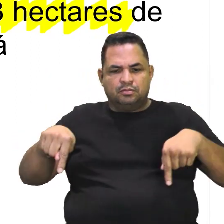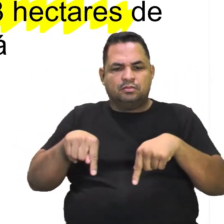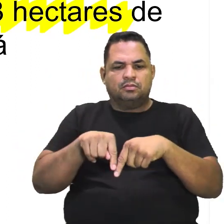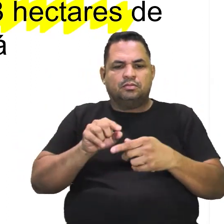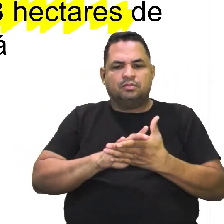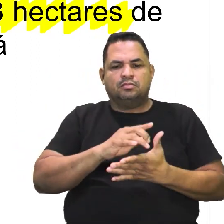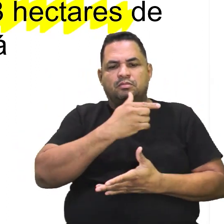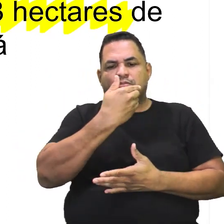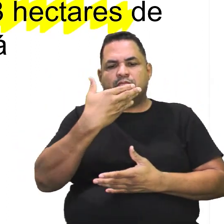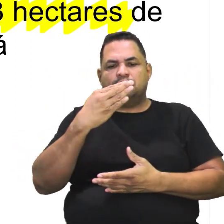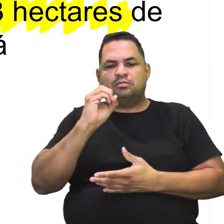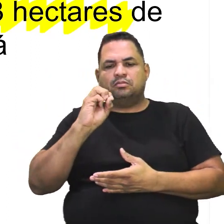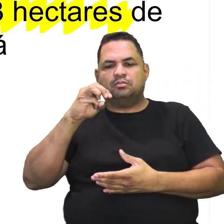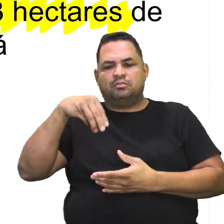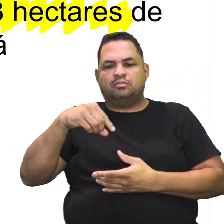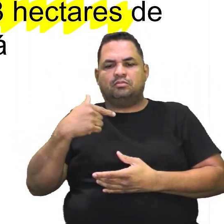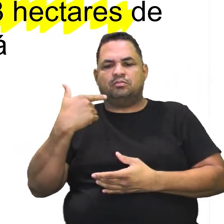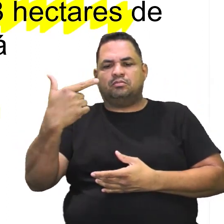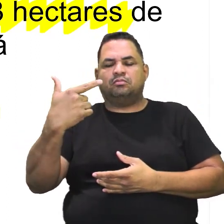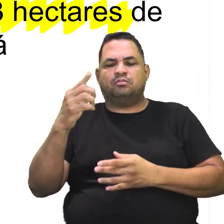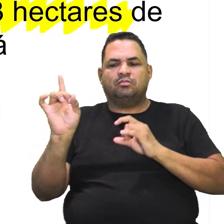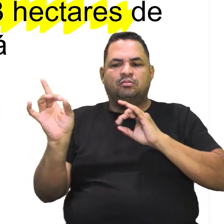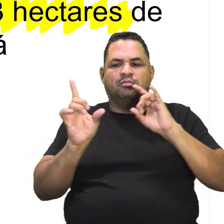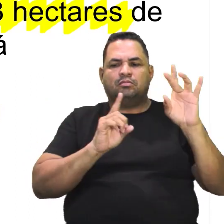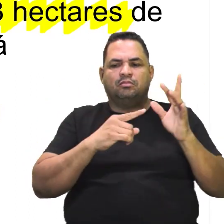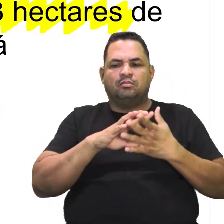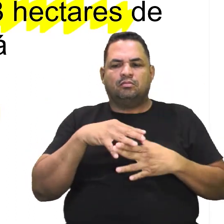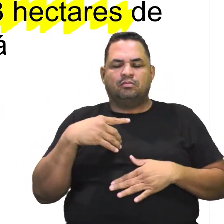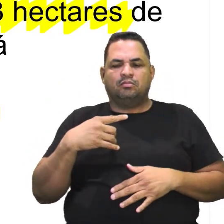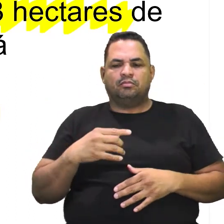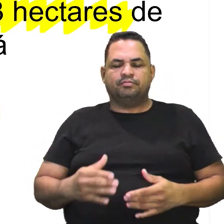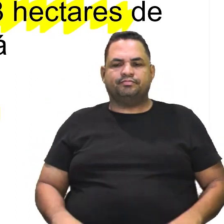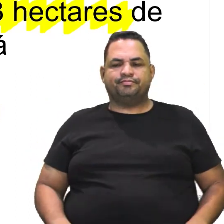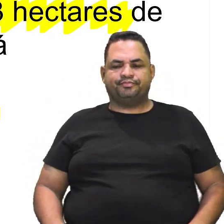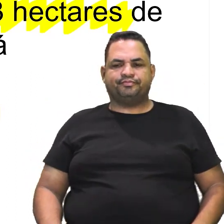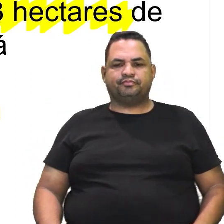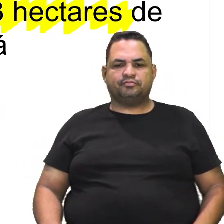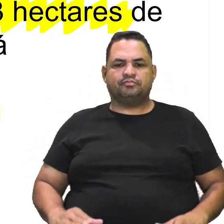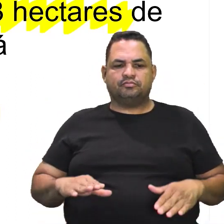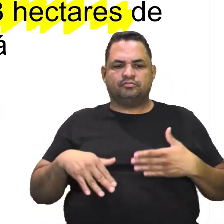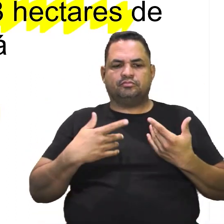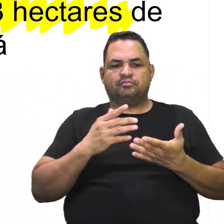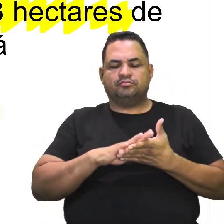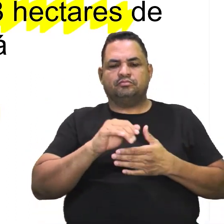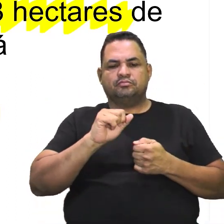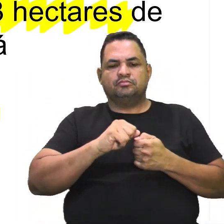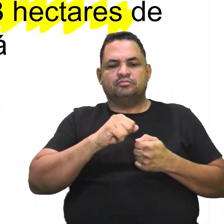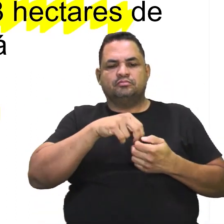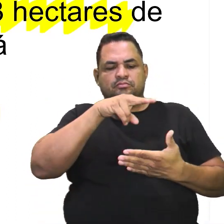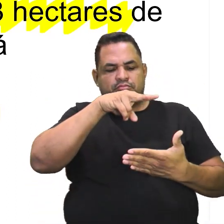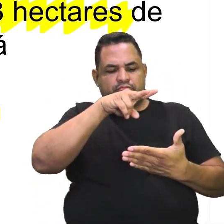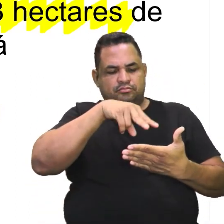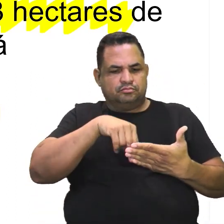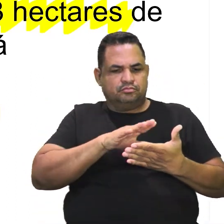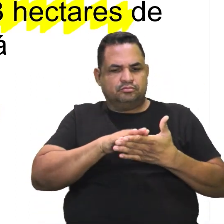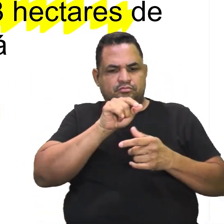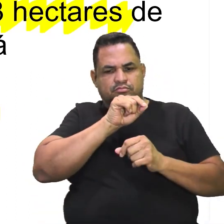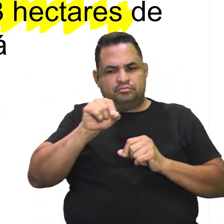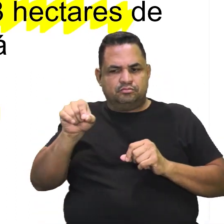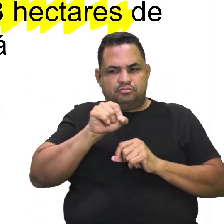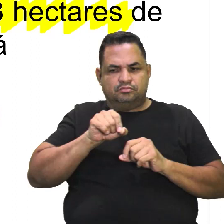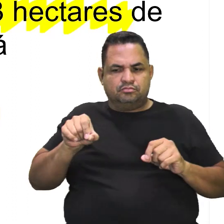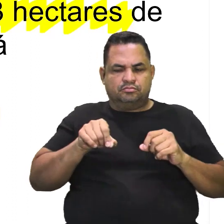com área de 300 metros quadrados. Tá, e aí quando a gente vai fazendo a leitura, gente, já vai ticando, já